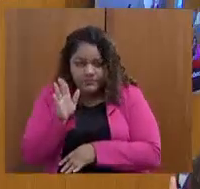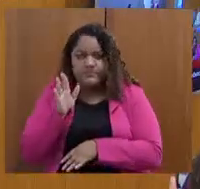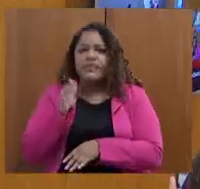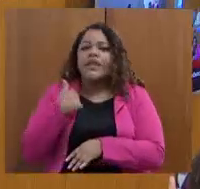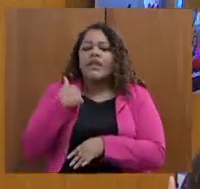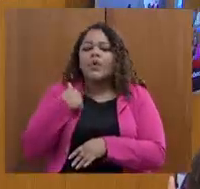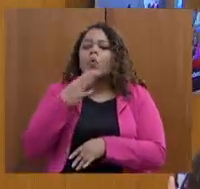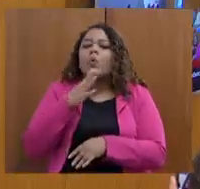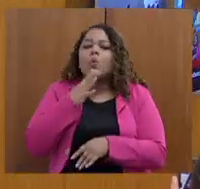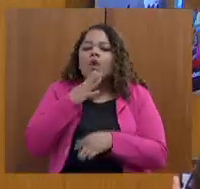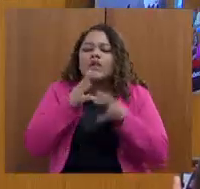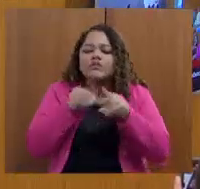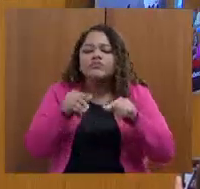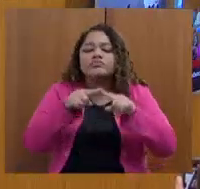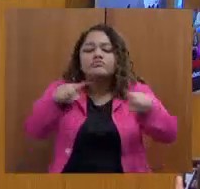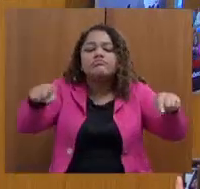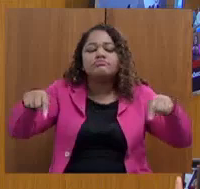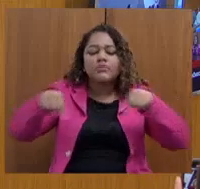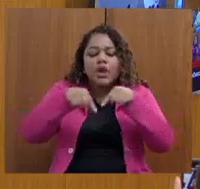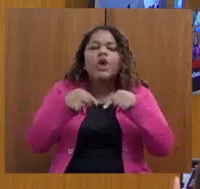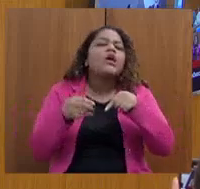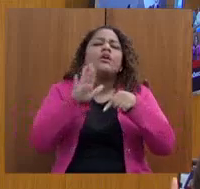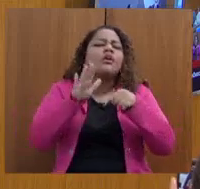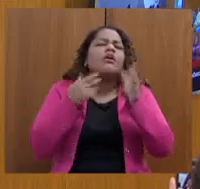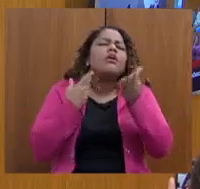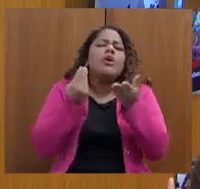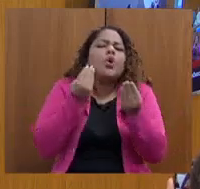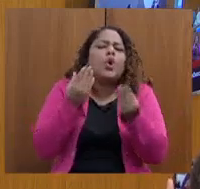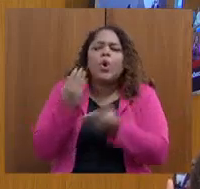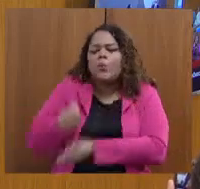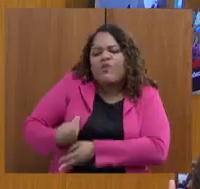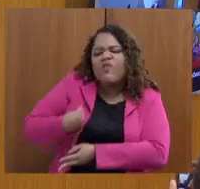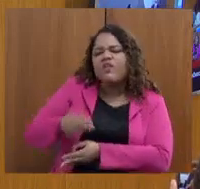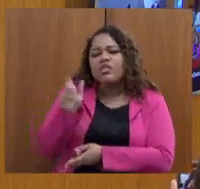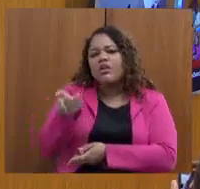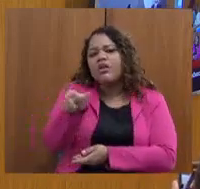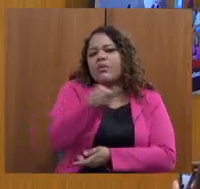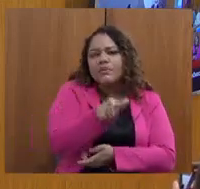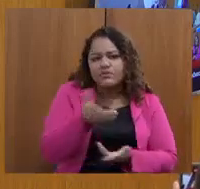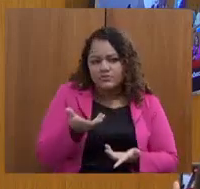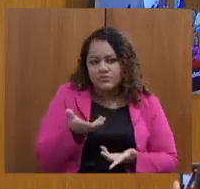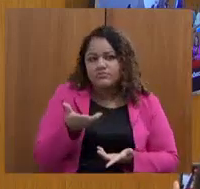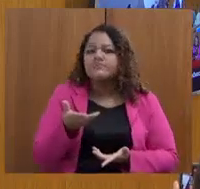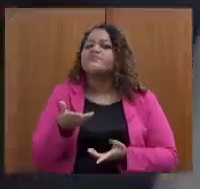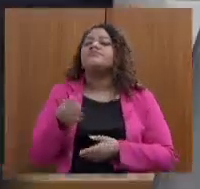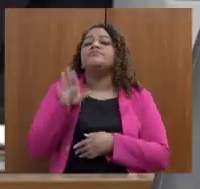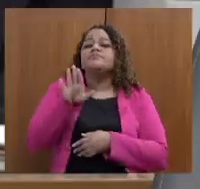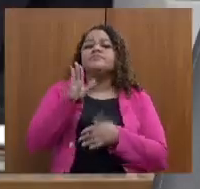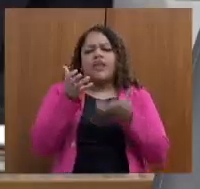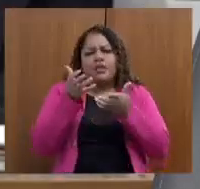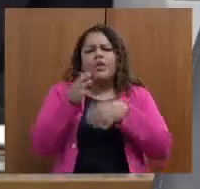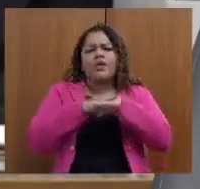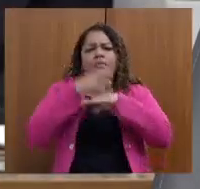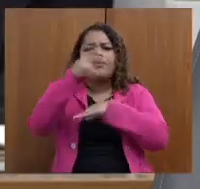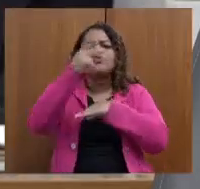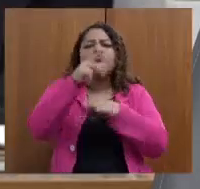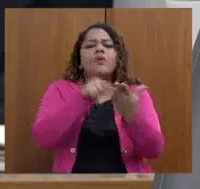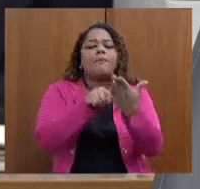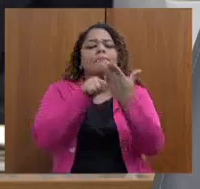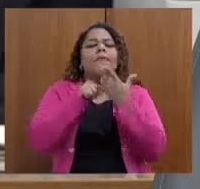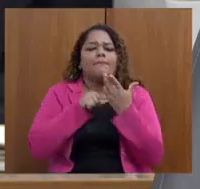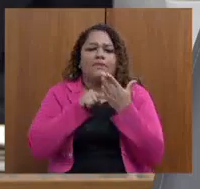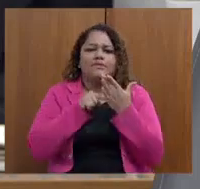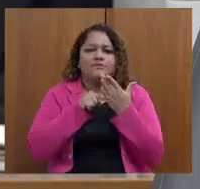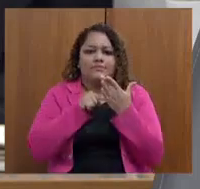das pessoas aí eu quero que o Senhor possa me apresentar Qual que é